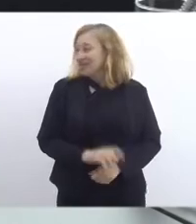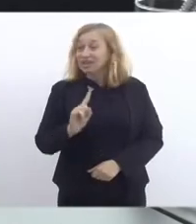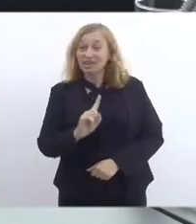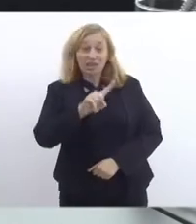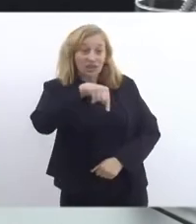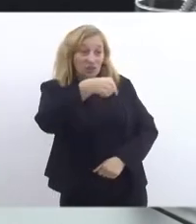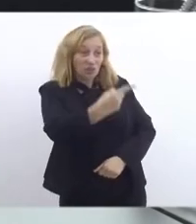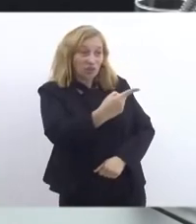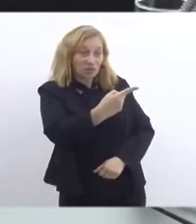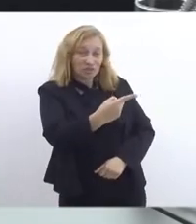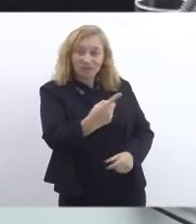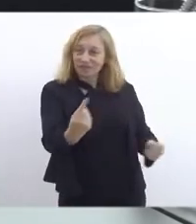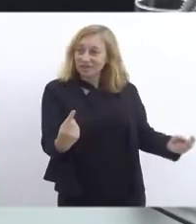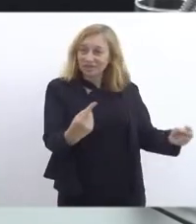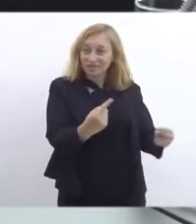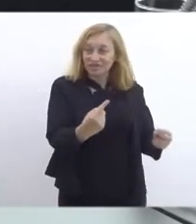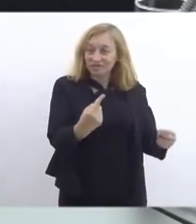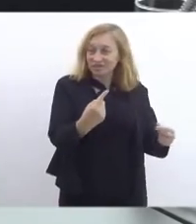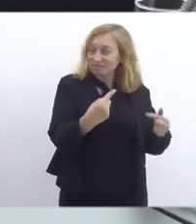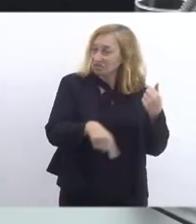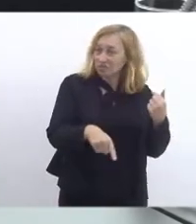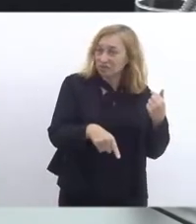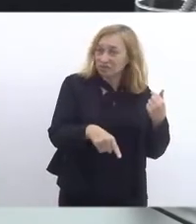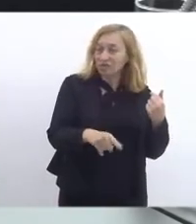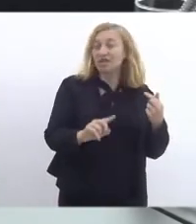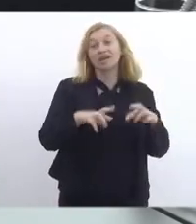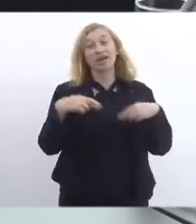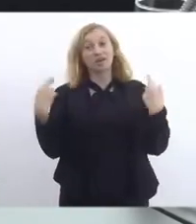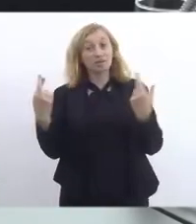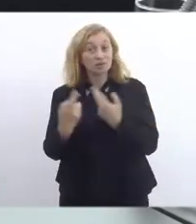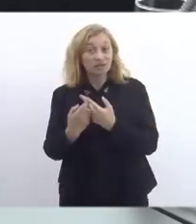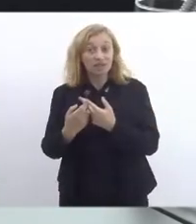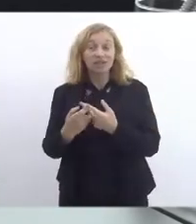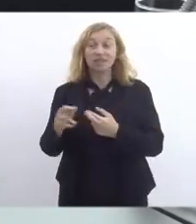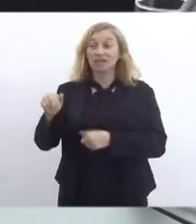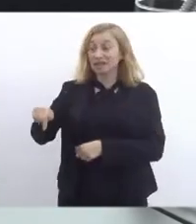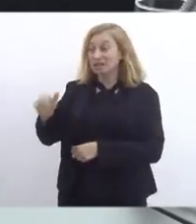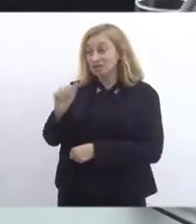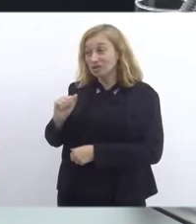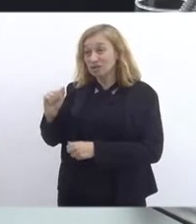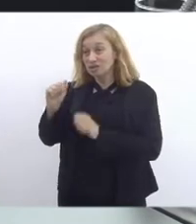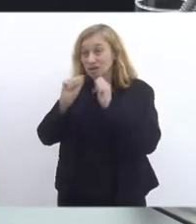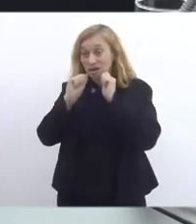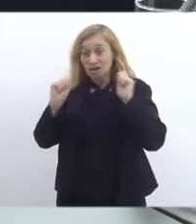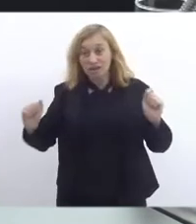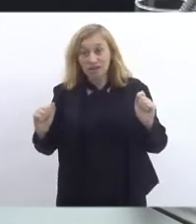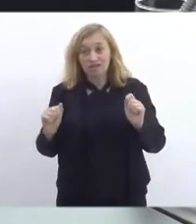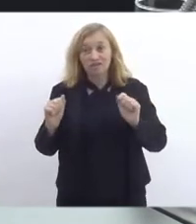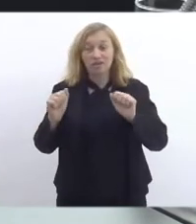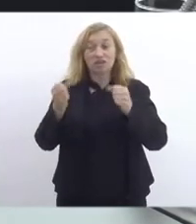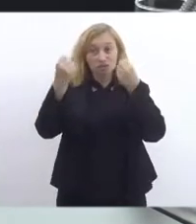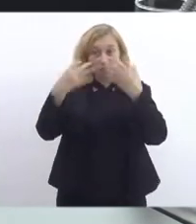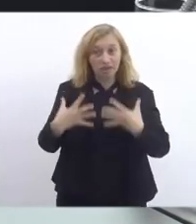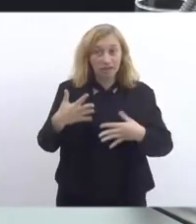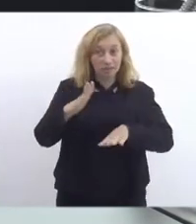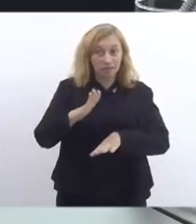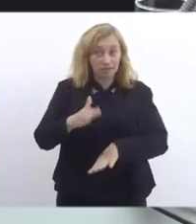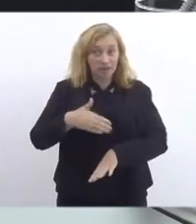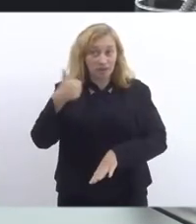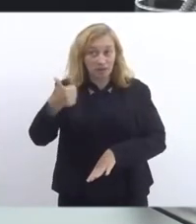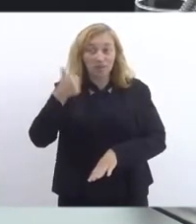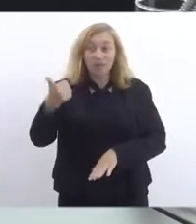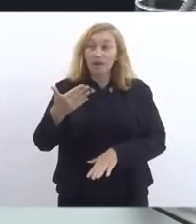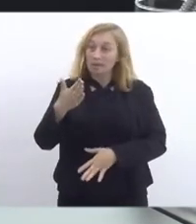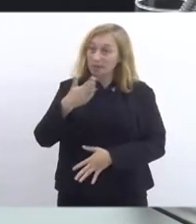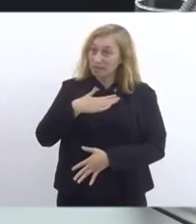outra discordância, que eu vou ter que reunir aqui a minha assessoria e deixar claro. Para mim, uma